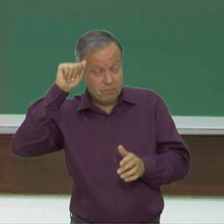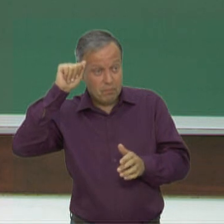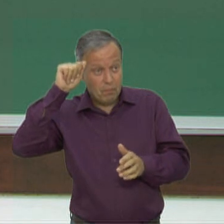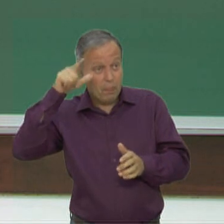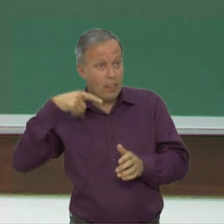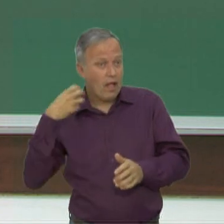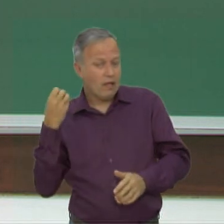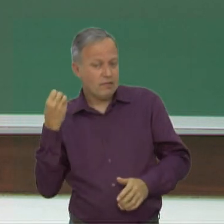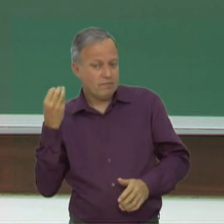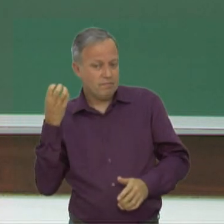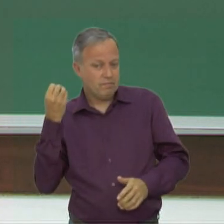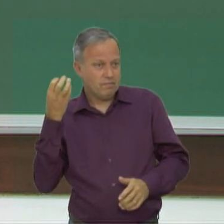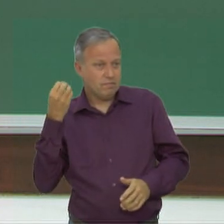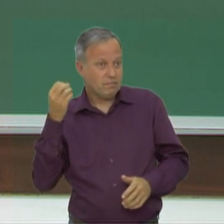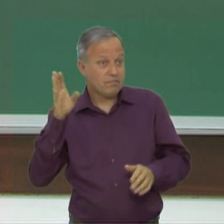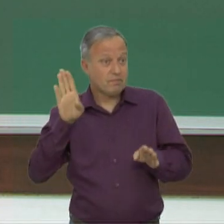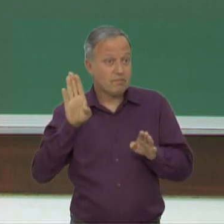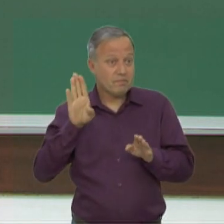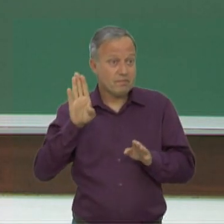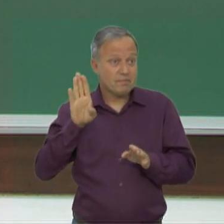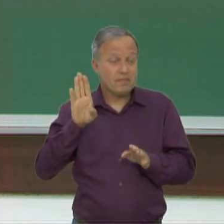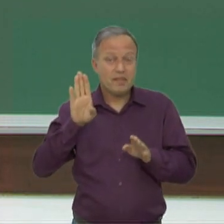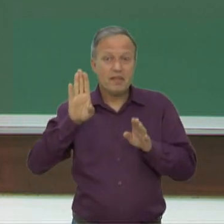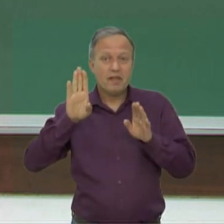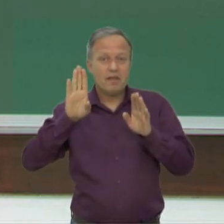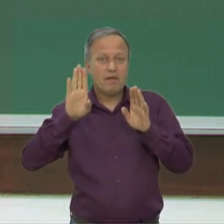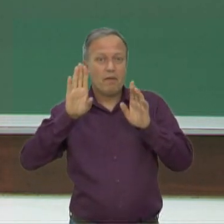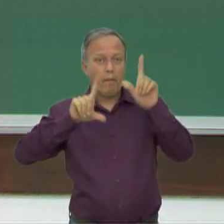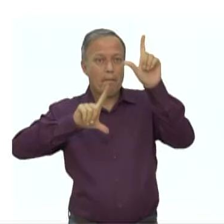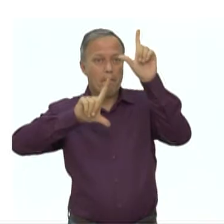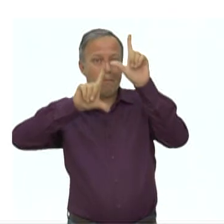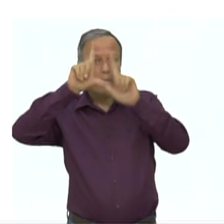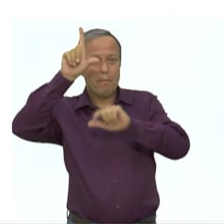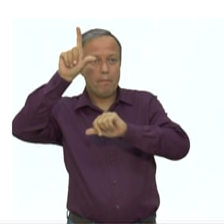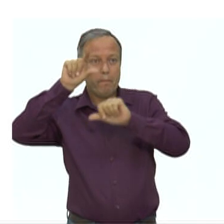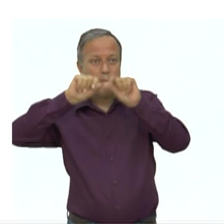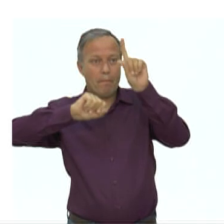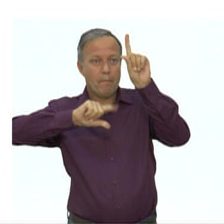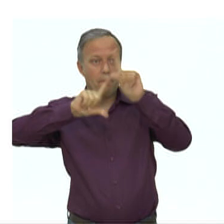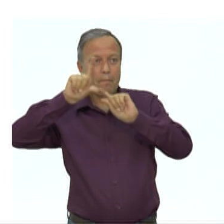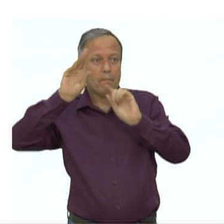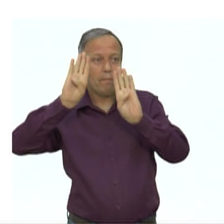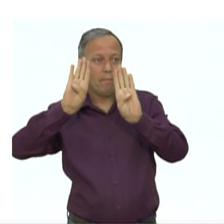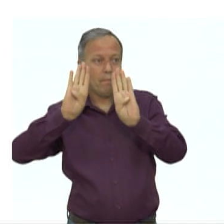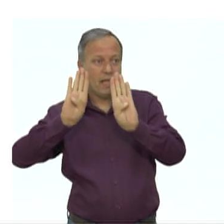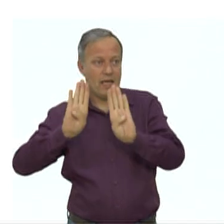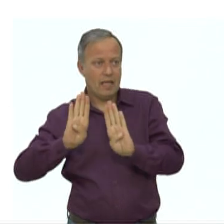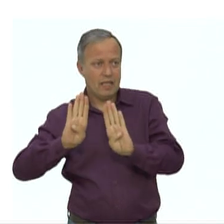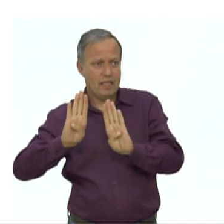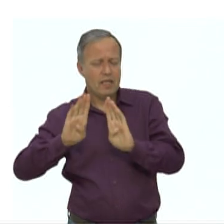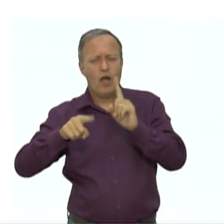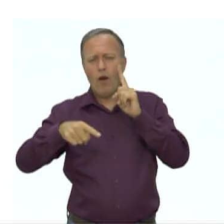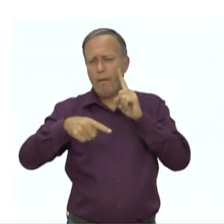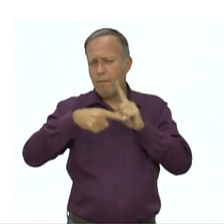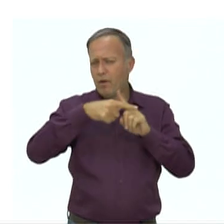estavam viajando de Belém para Manaus. Por que que a letra A está errada, professor? Porque